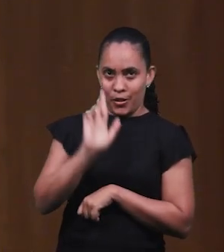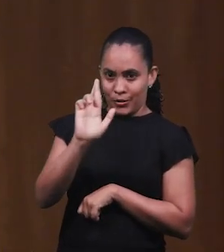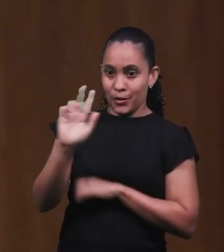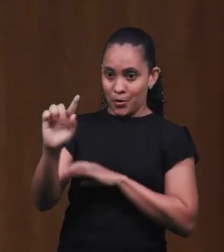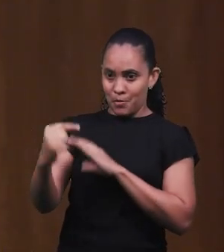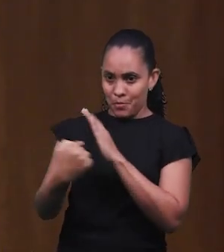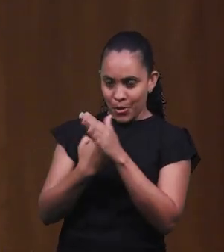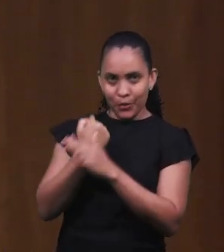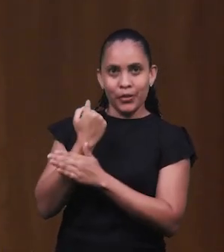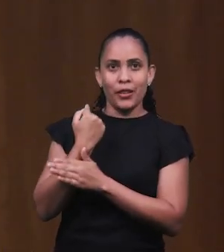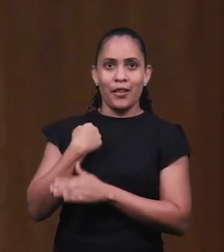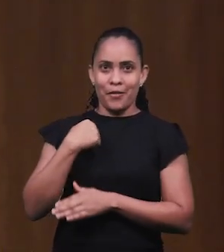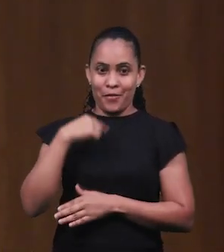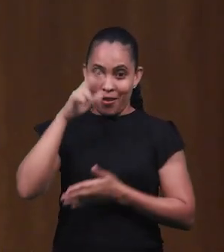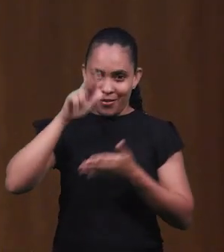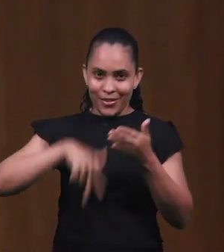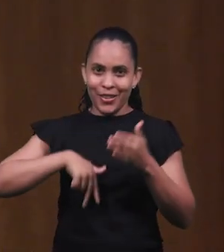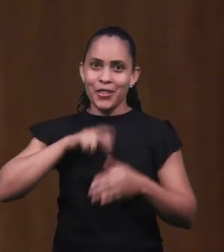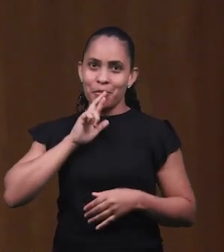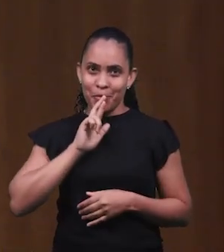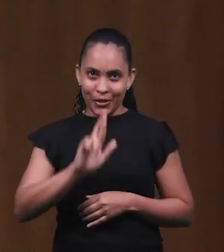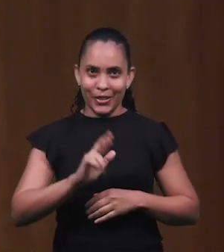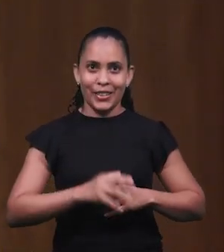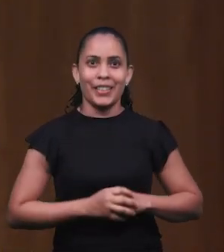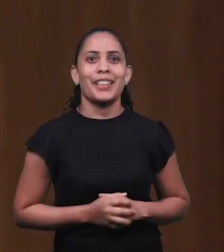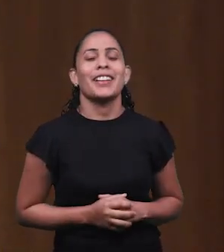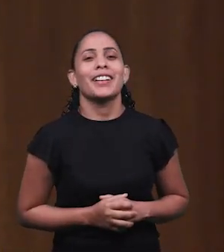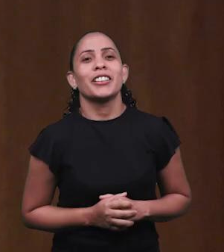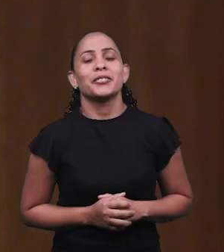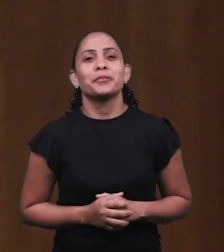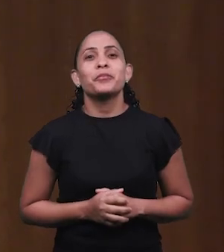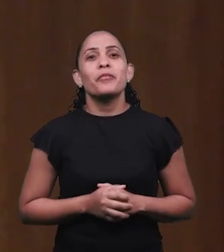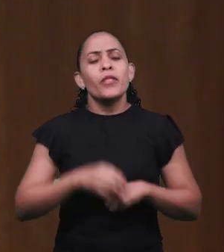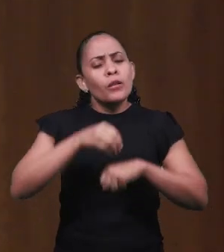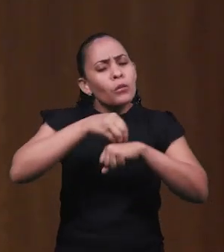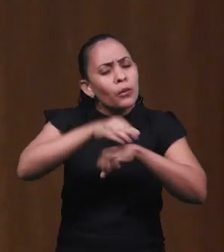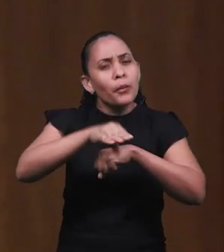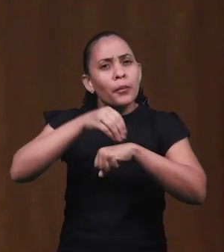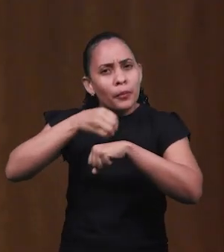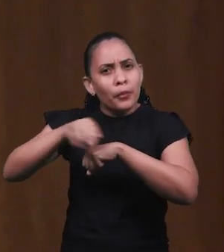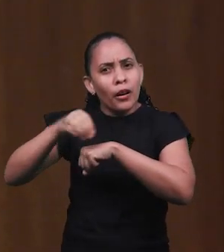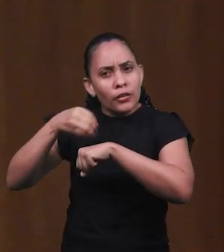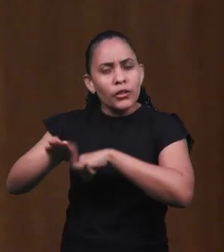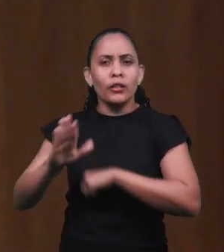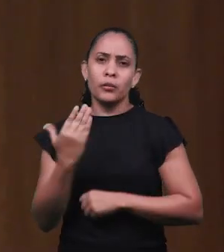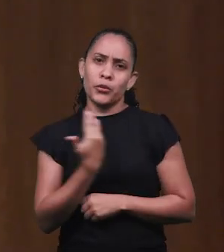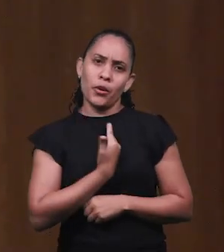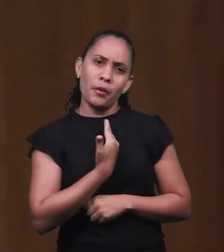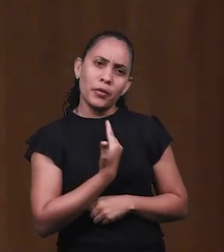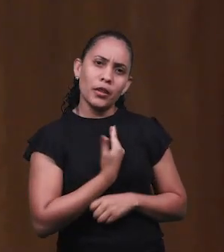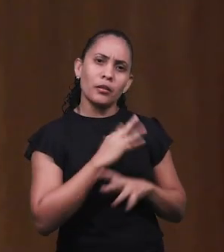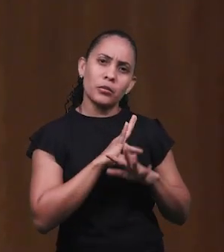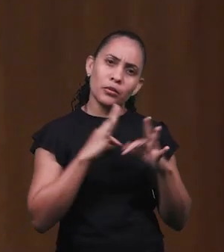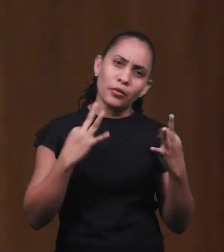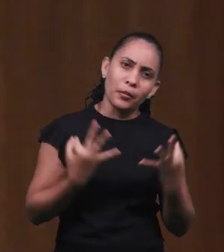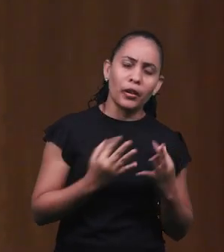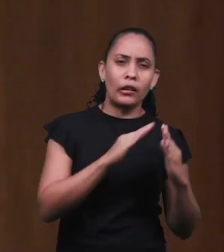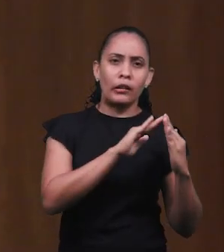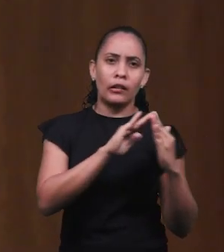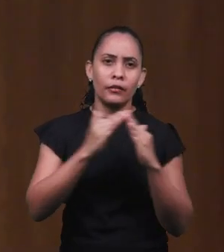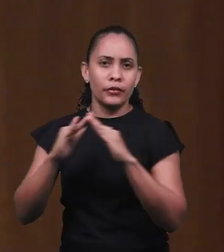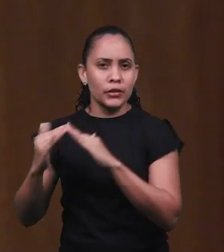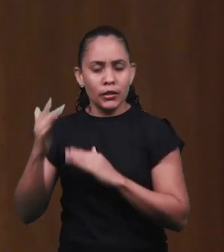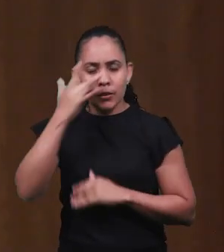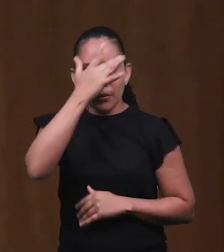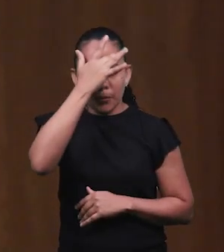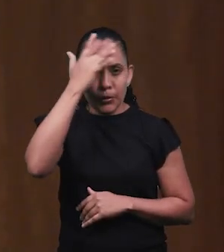quem fizer comentário, ela vai ver o que você vai comentar. Ela pode interagir com você. E compartilhe. Passe para o seu amigo, seu parente, seu